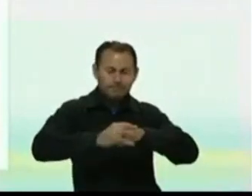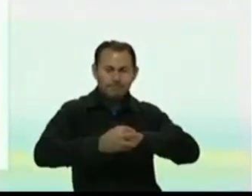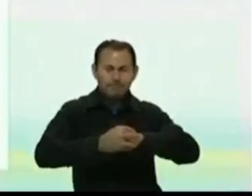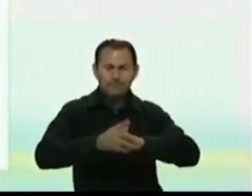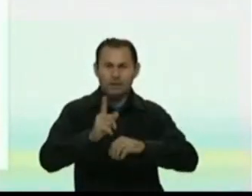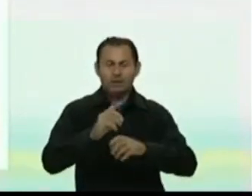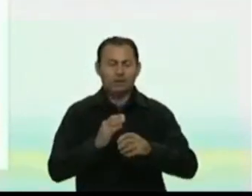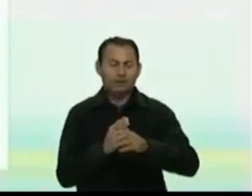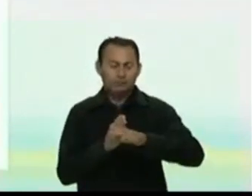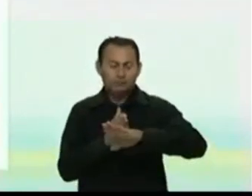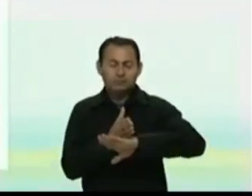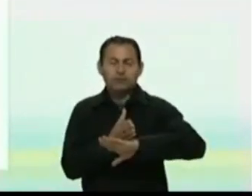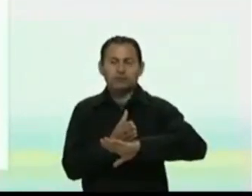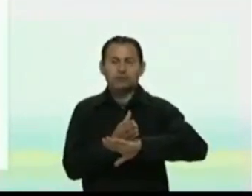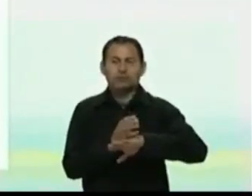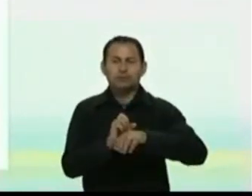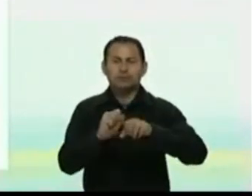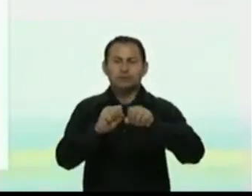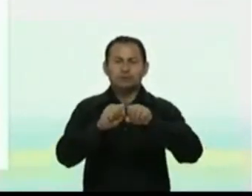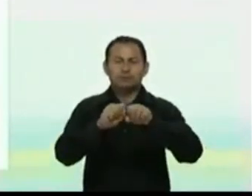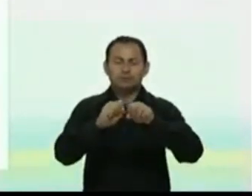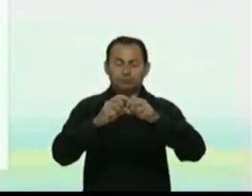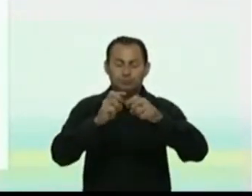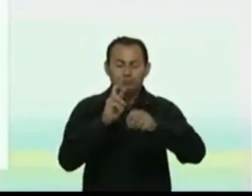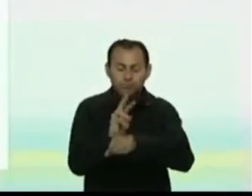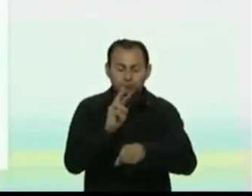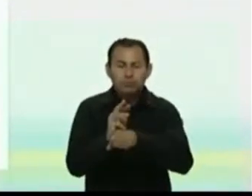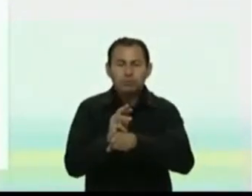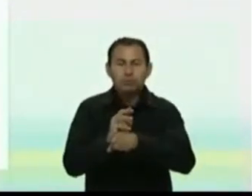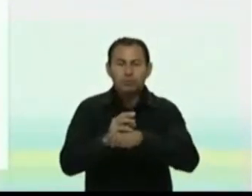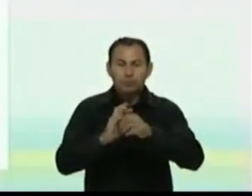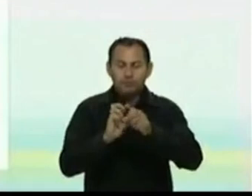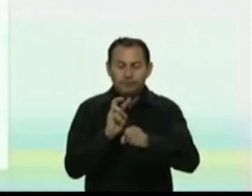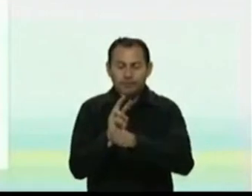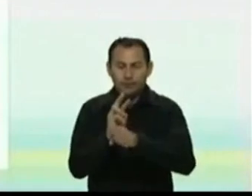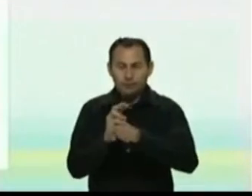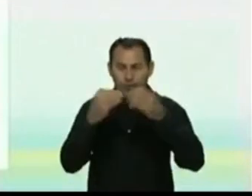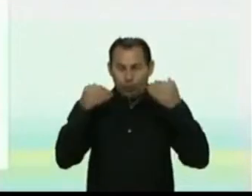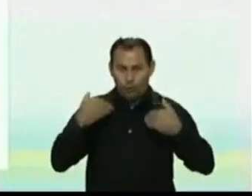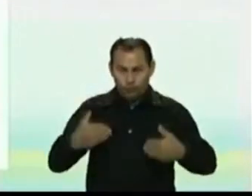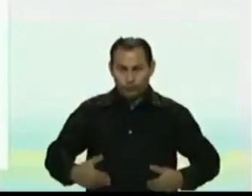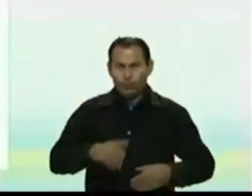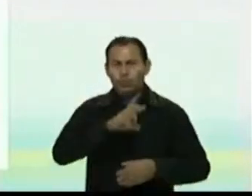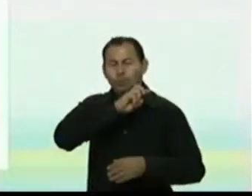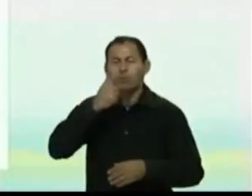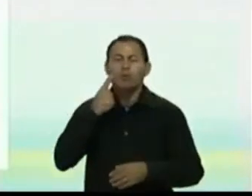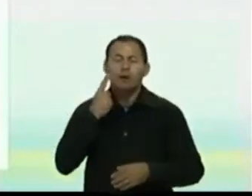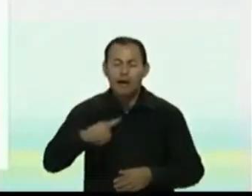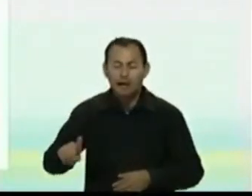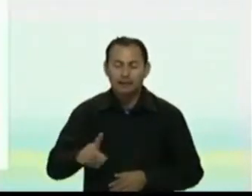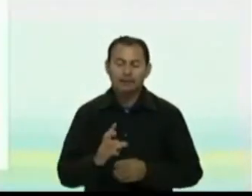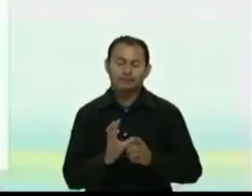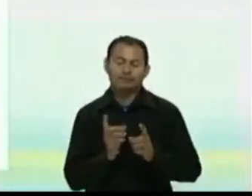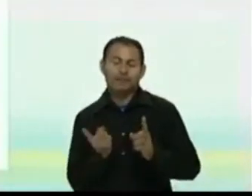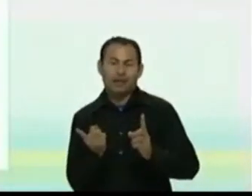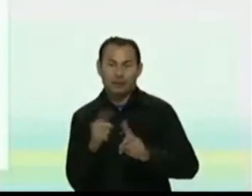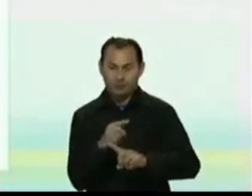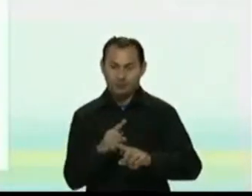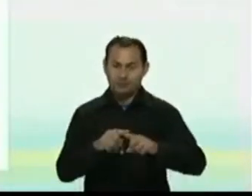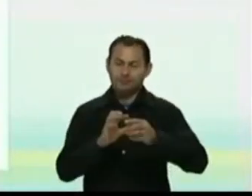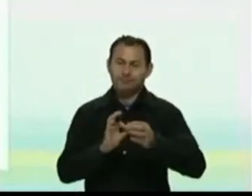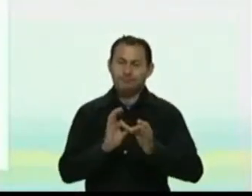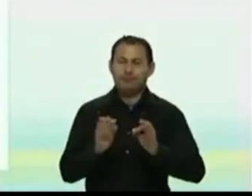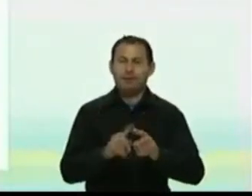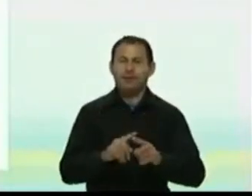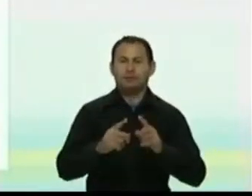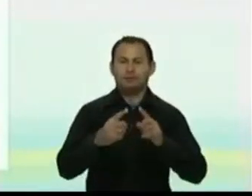é atacada pelo sistema imune do rato e o rato vive porque ele combate aquela infecção tranquilo. A outra